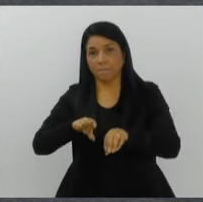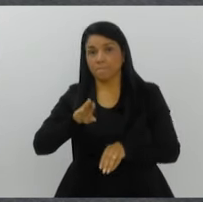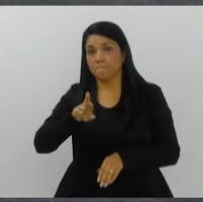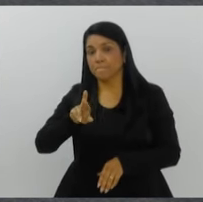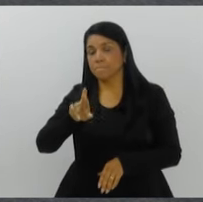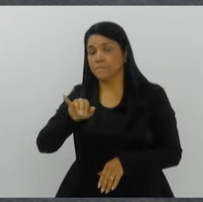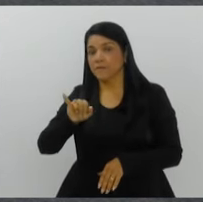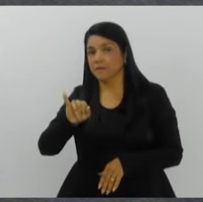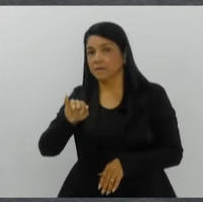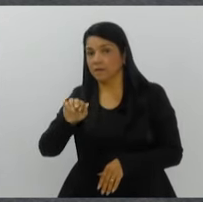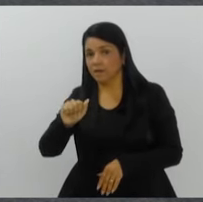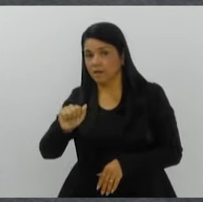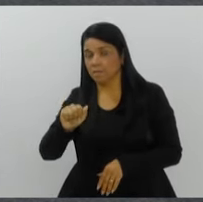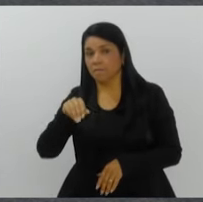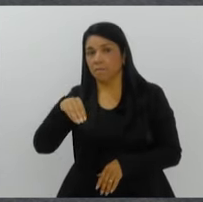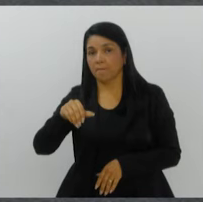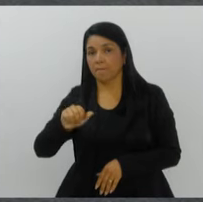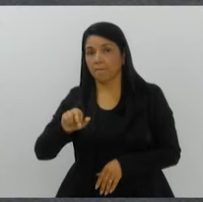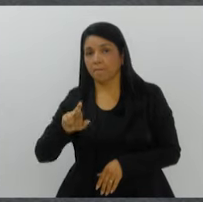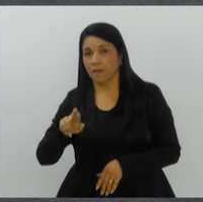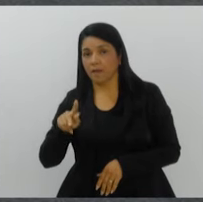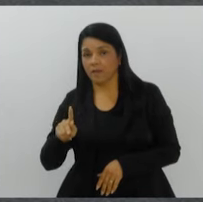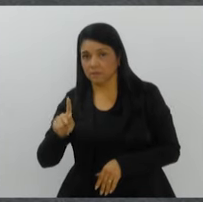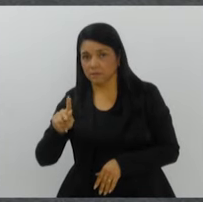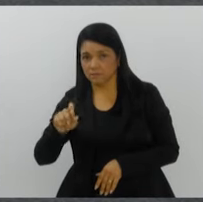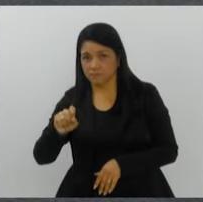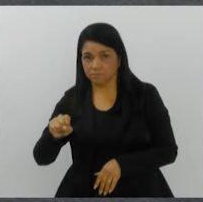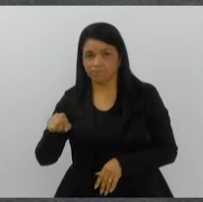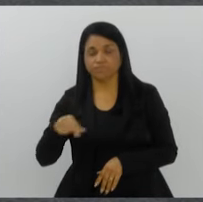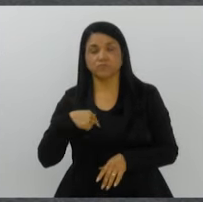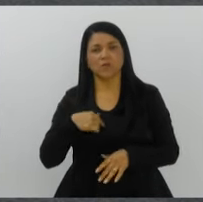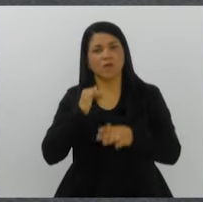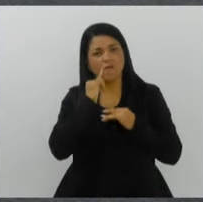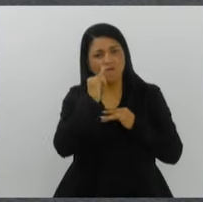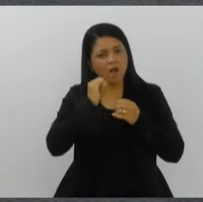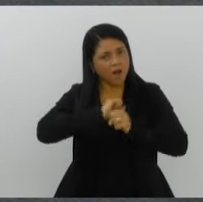Marques. Queria refutar e dizer